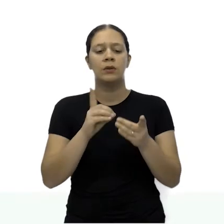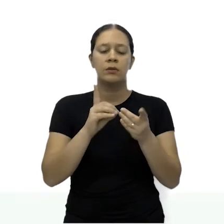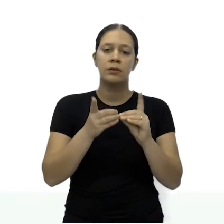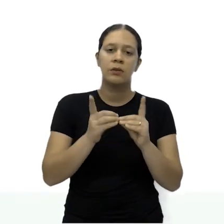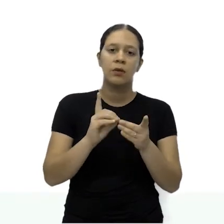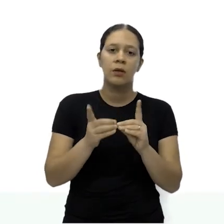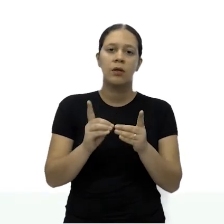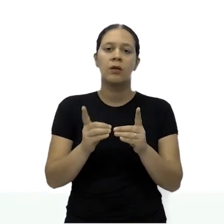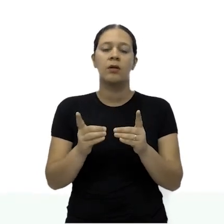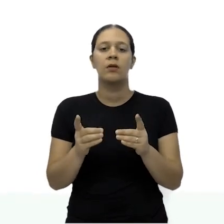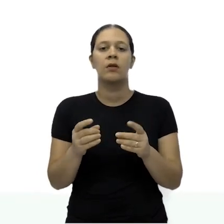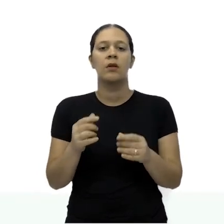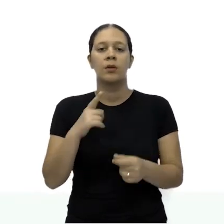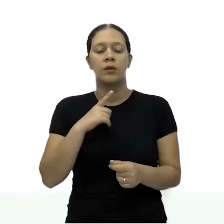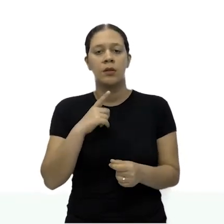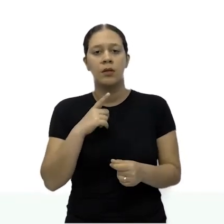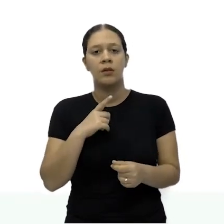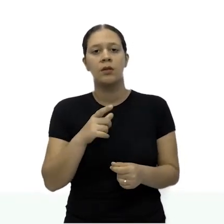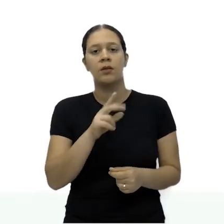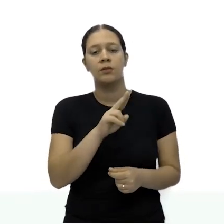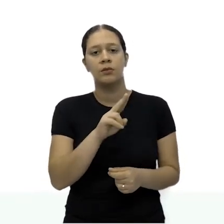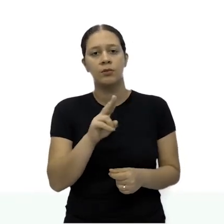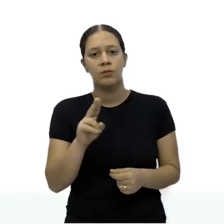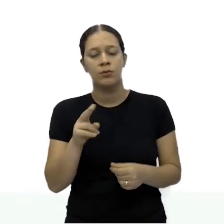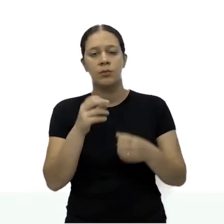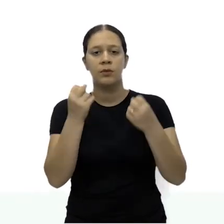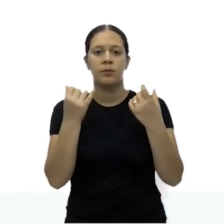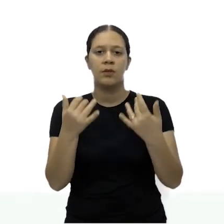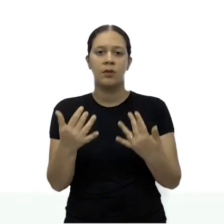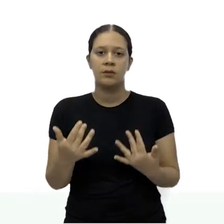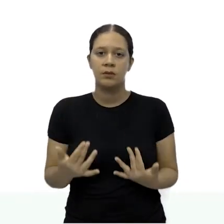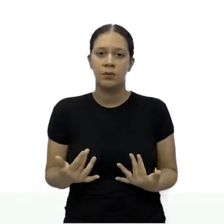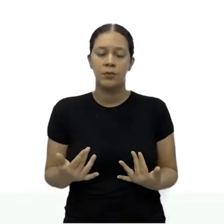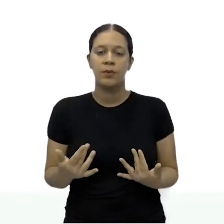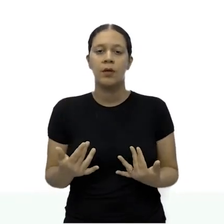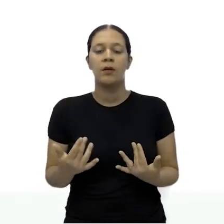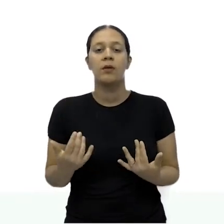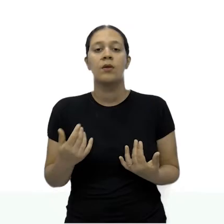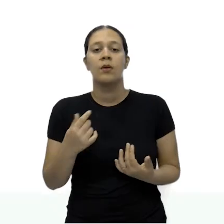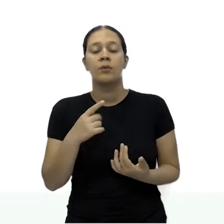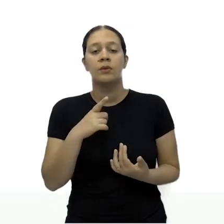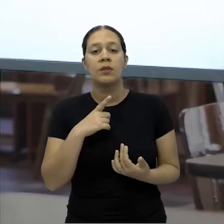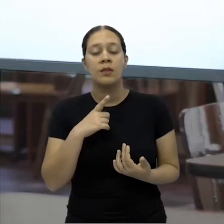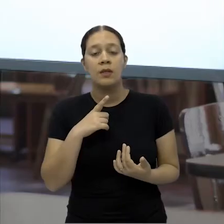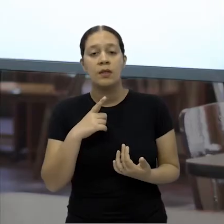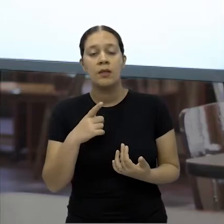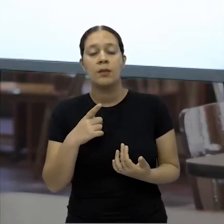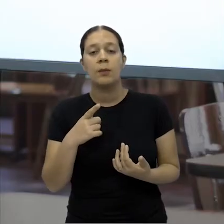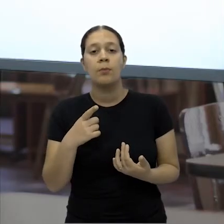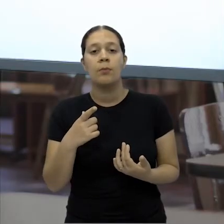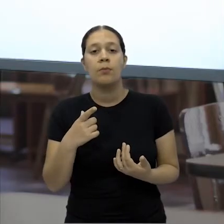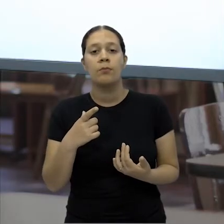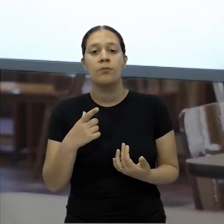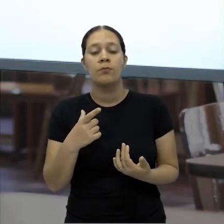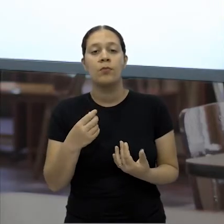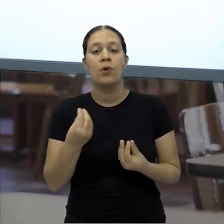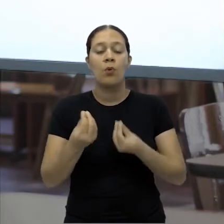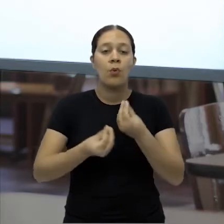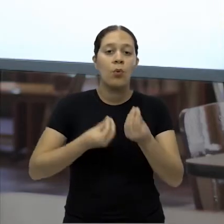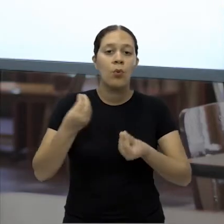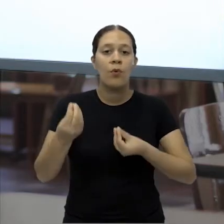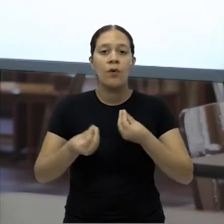didatizantes. Existe uma nomeação e definição. Elementos didatizantes são